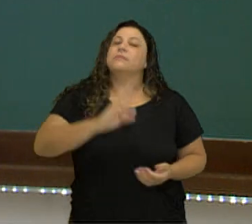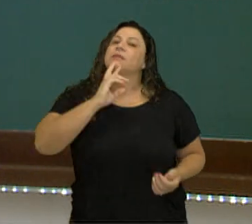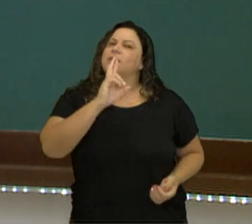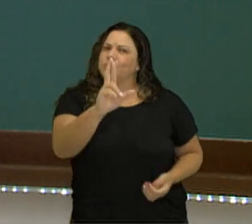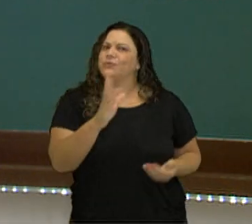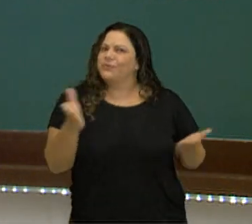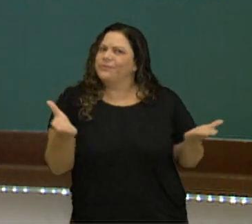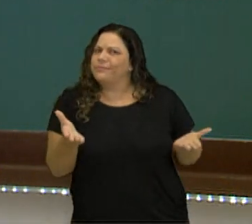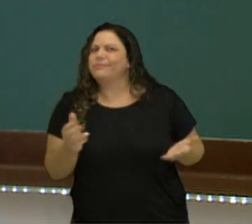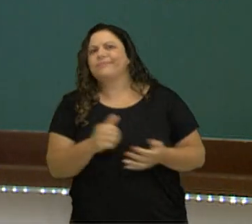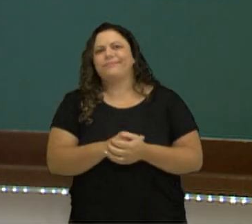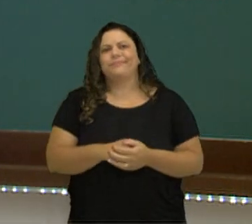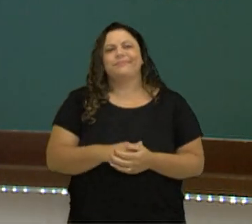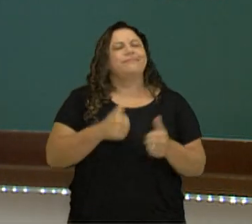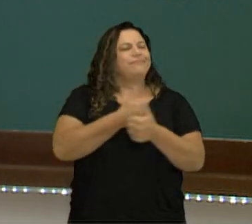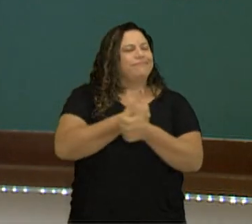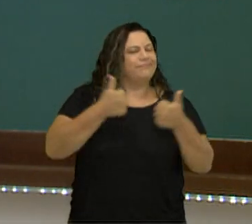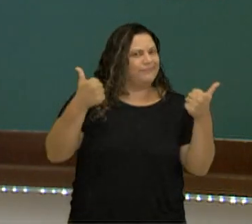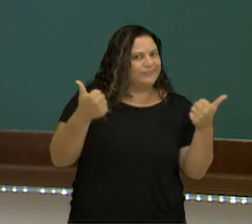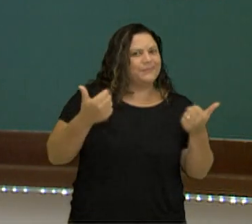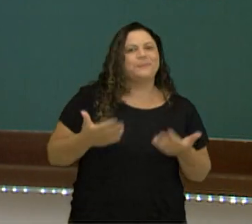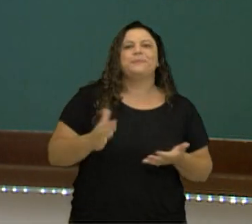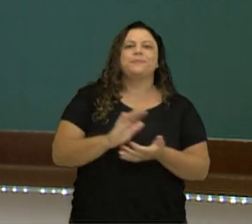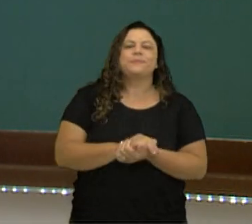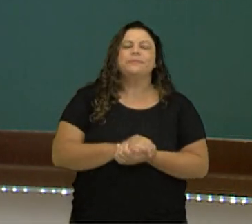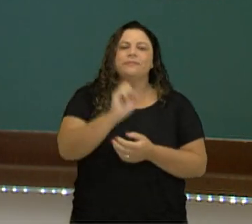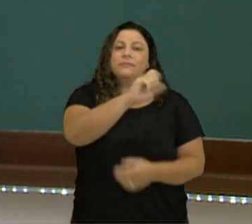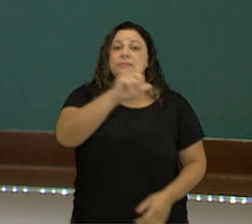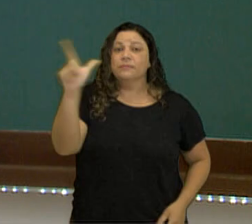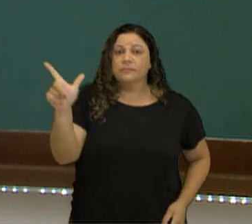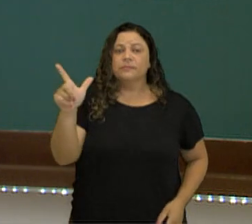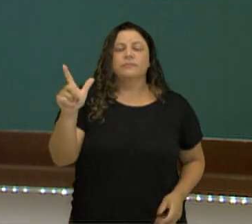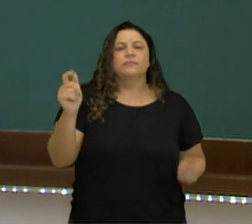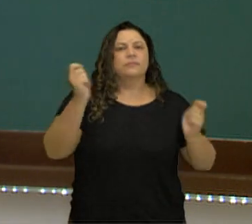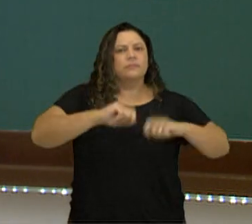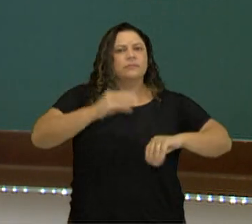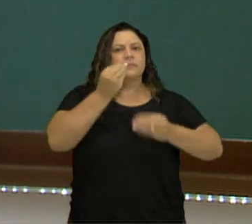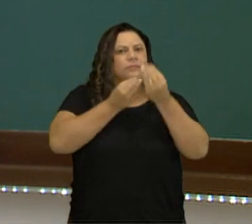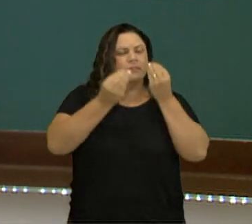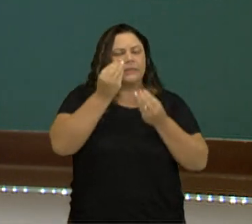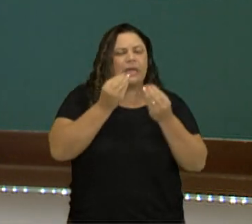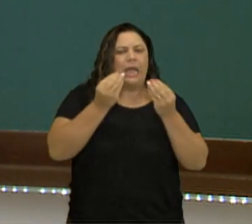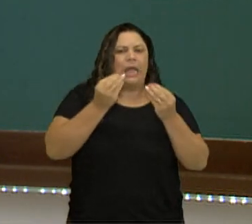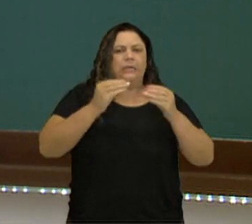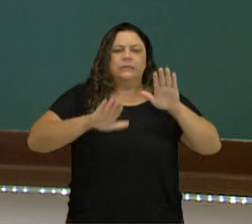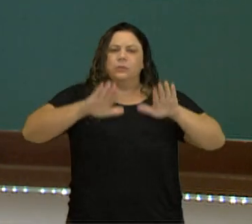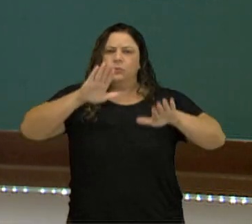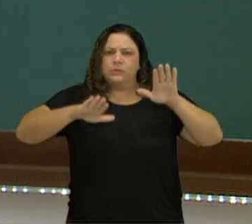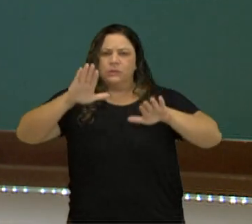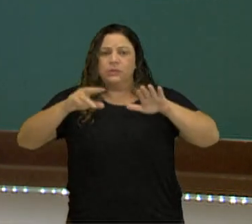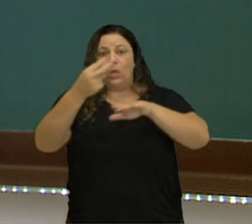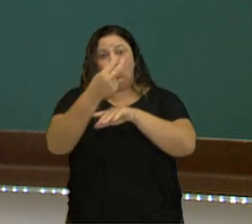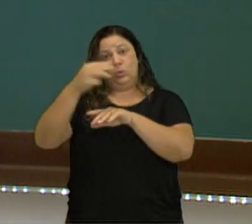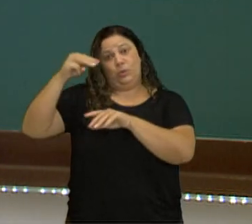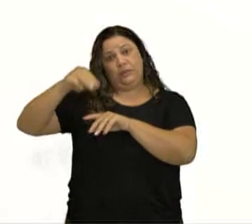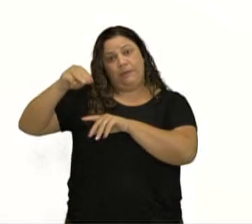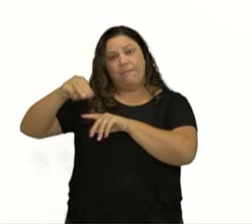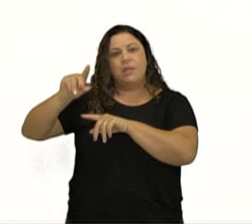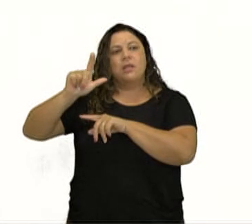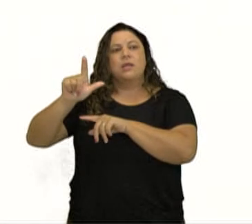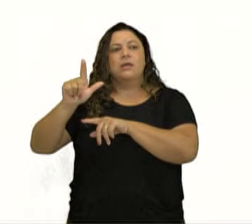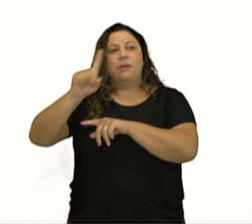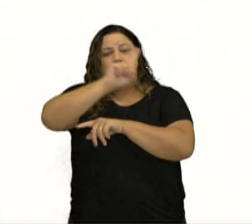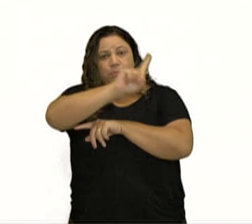Respondido? Ótimo. O sal deve ser ingerido com equilíbrio até 2 miligramas por dia.